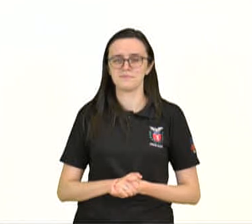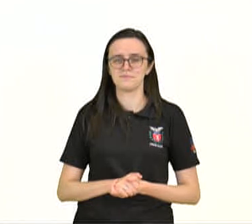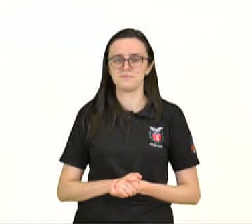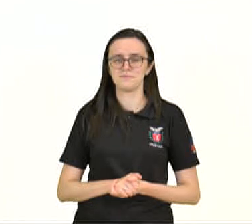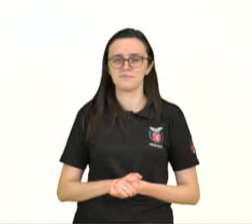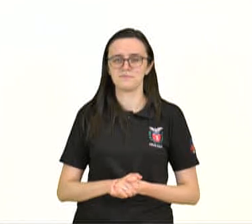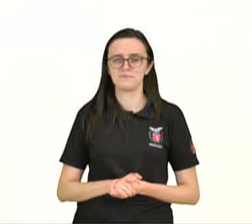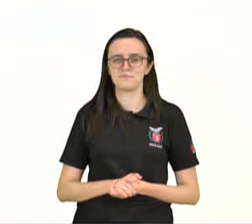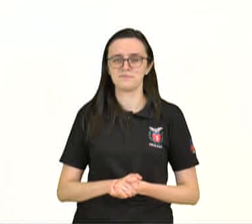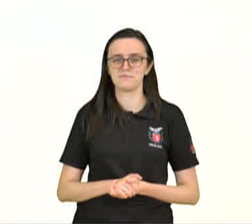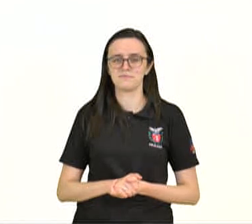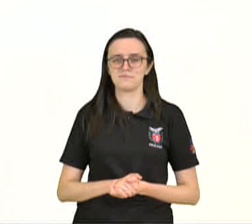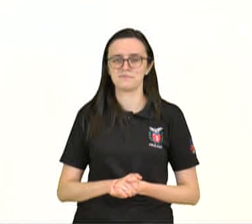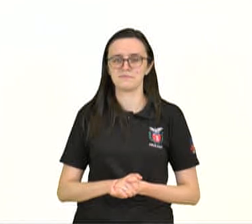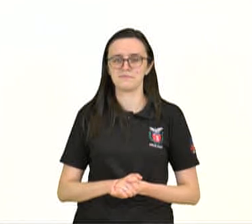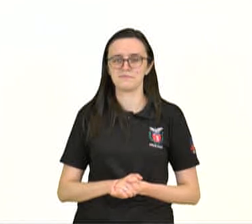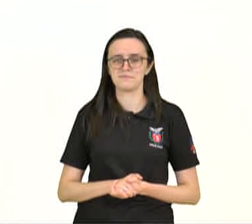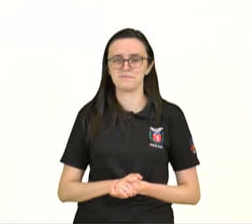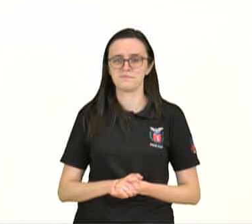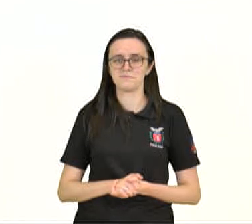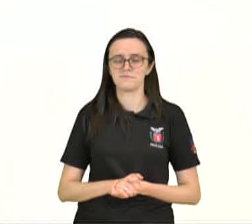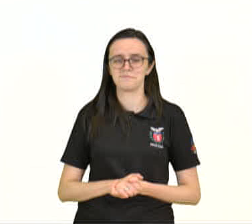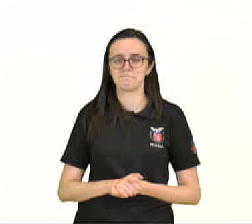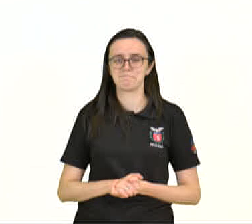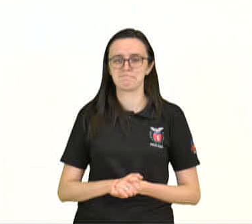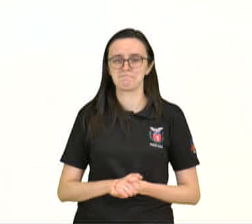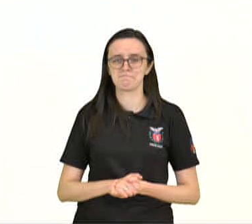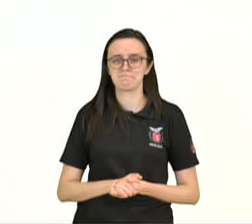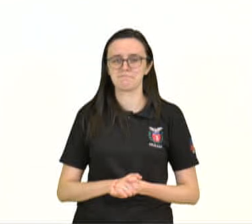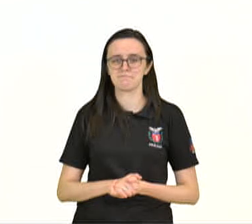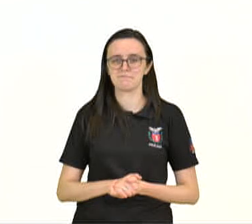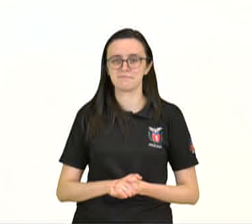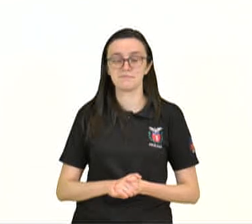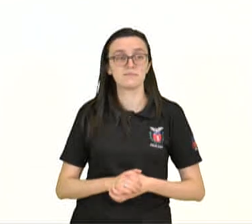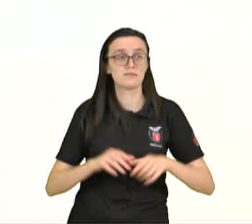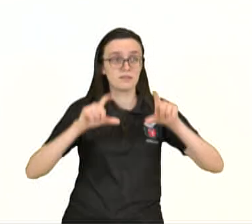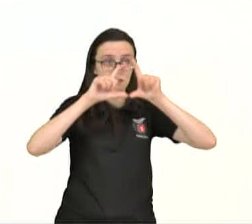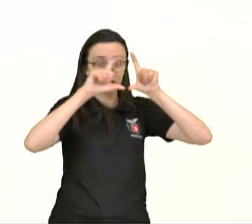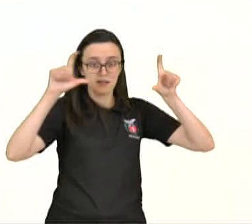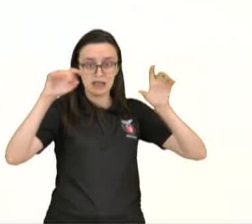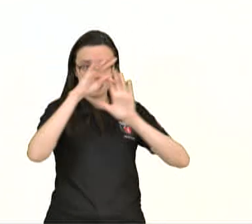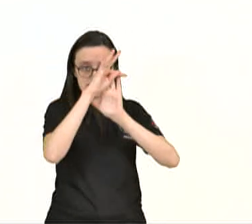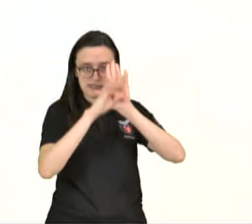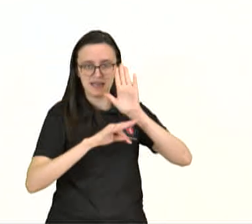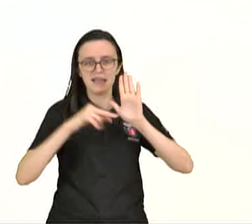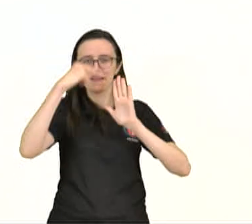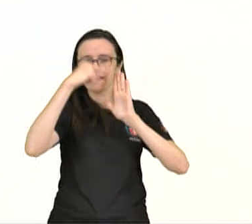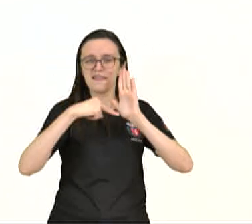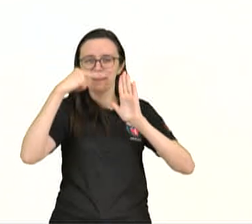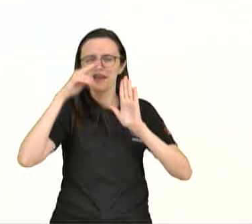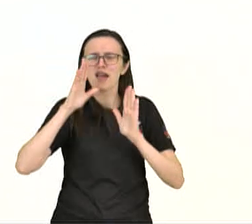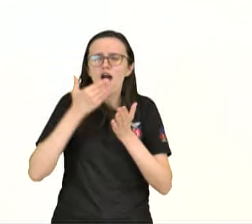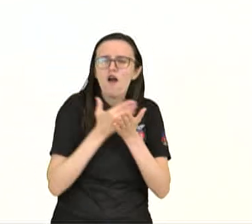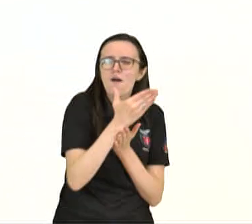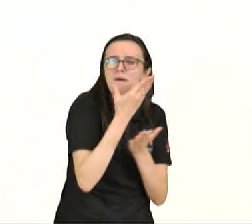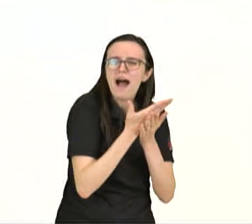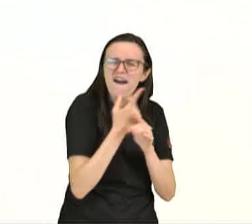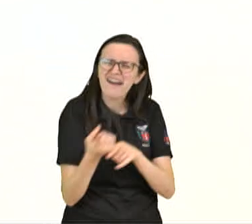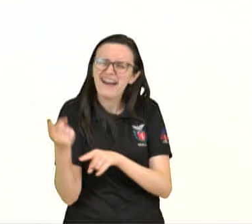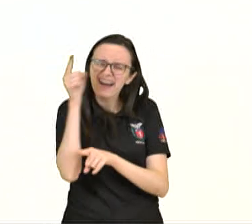esse consumo produz. Então, a partir da leitura do trecho do texto, o consumo responsável, que nós lemos no começo da